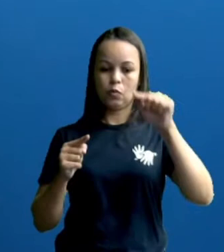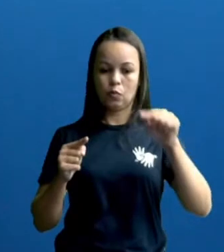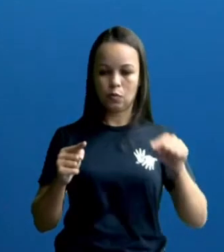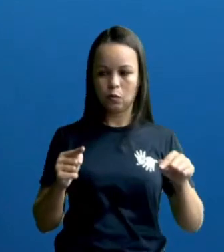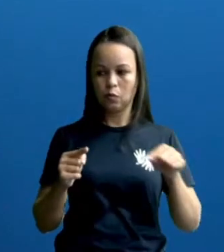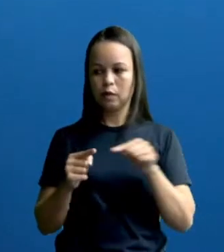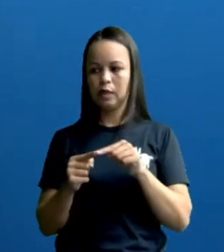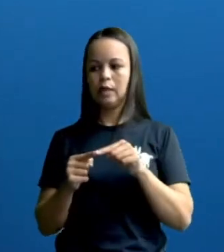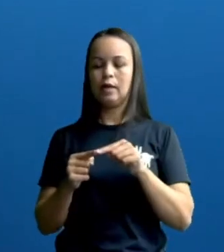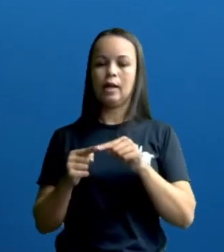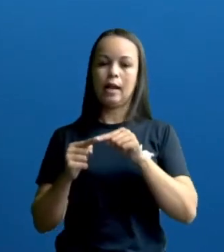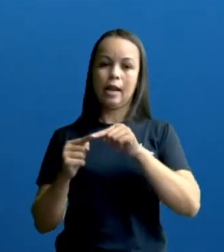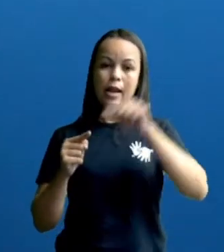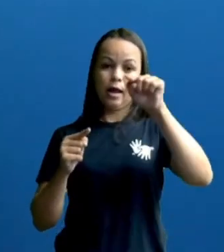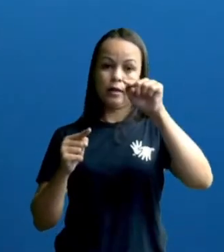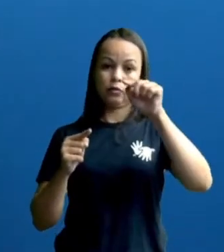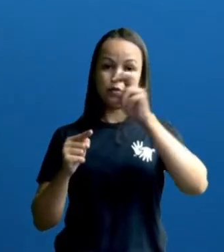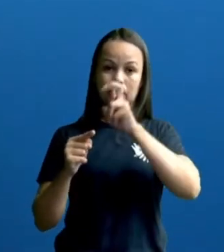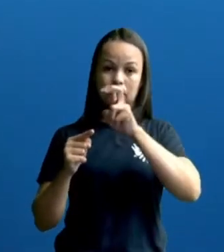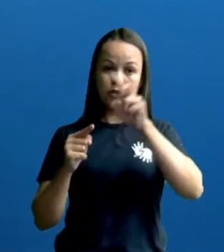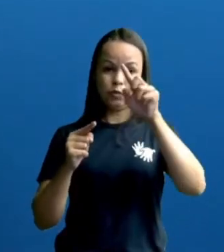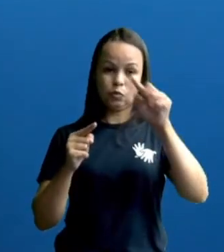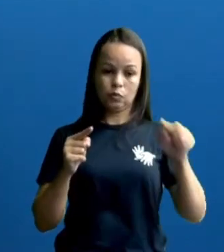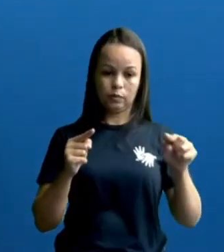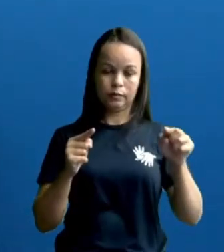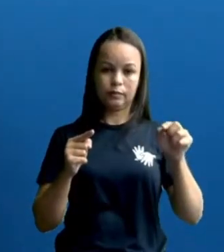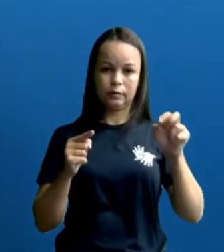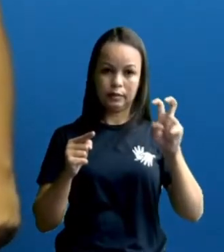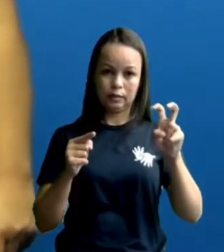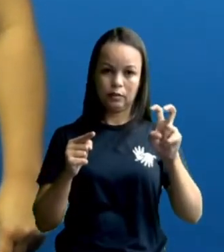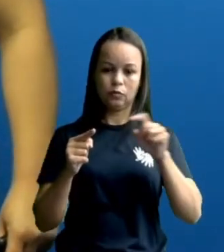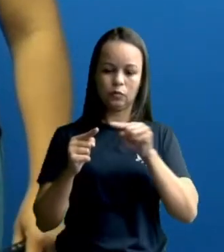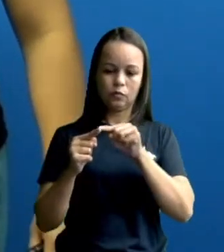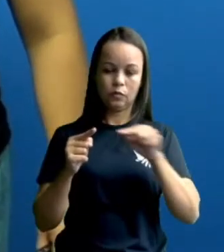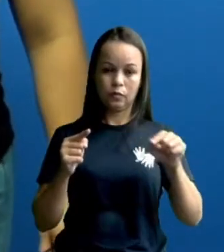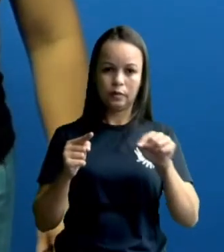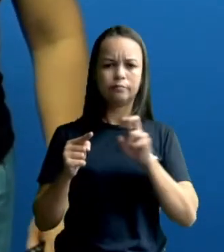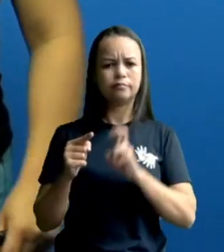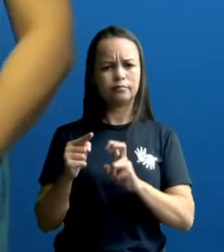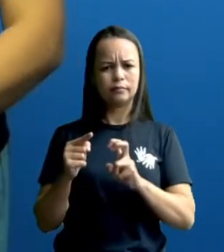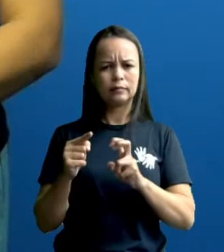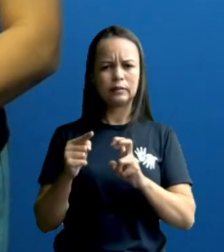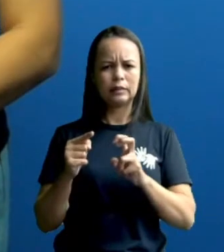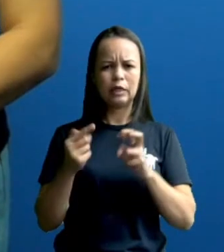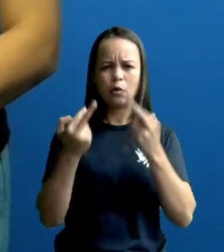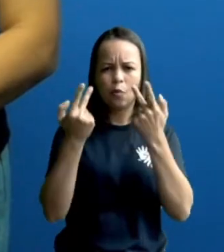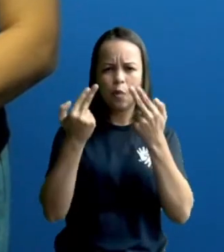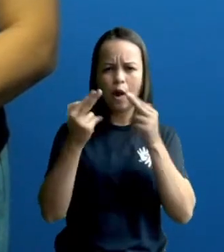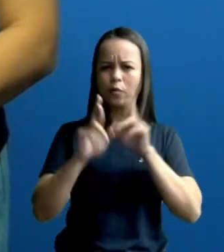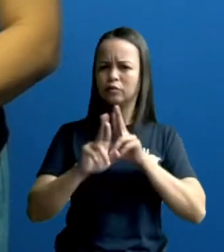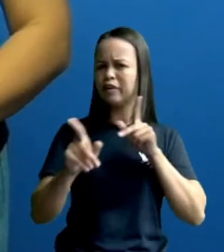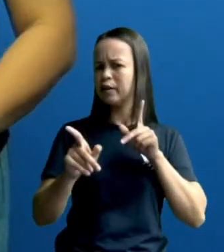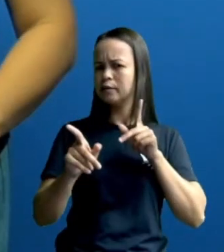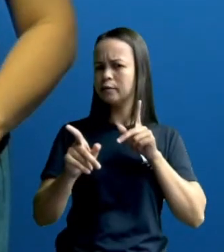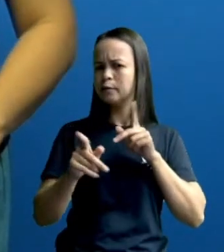lado 5, lado 5, lado 5. É igual ou diferente?